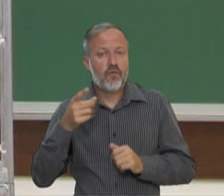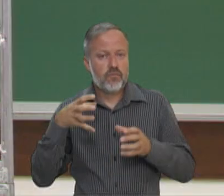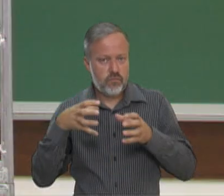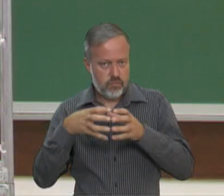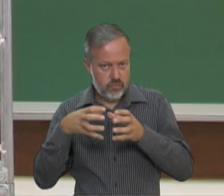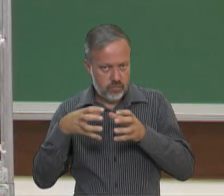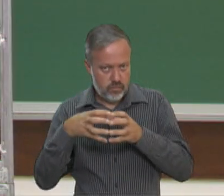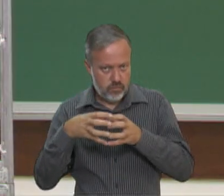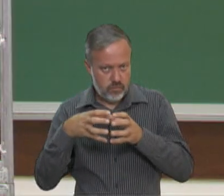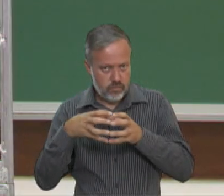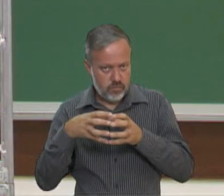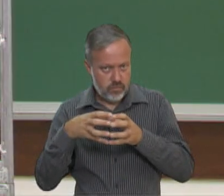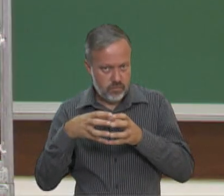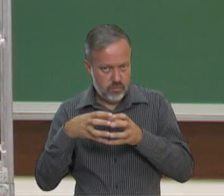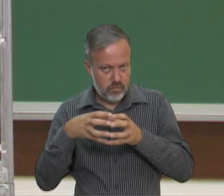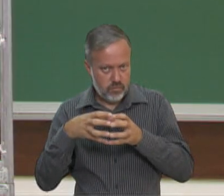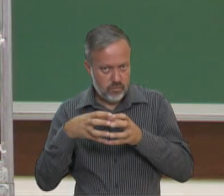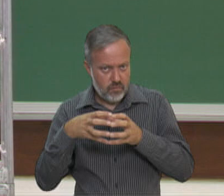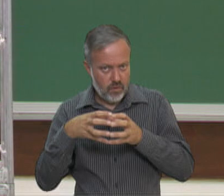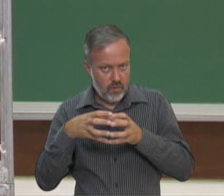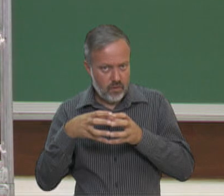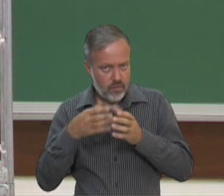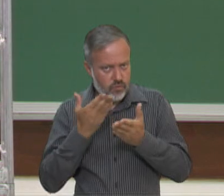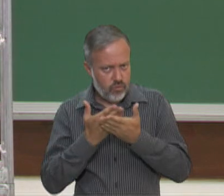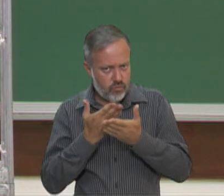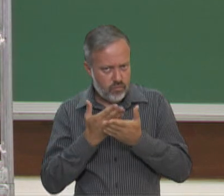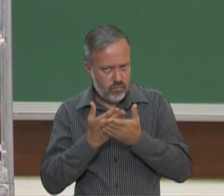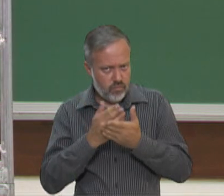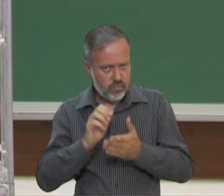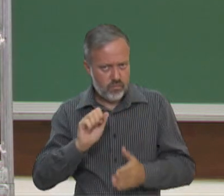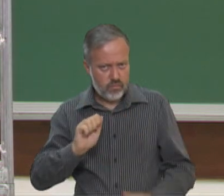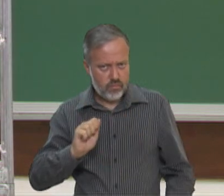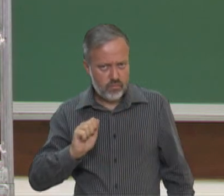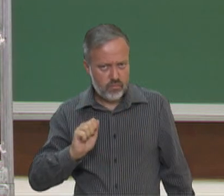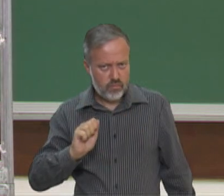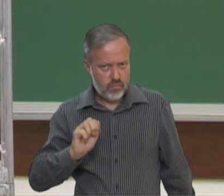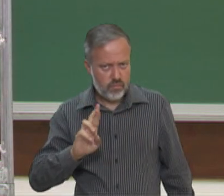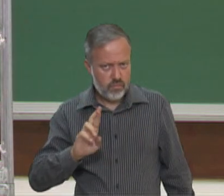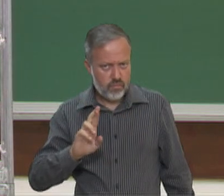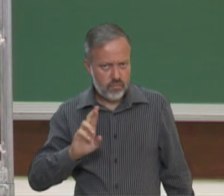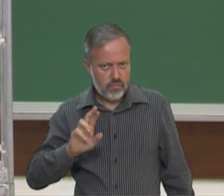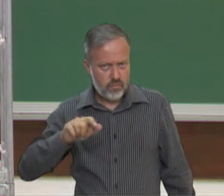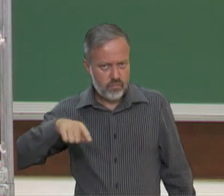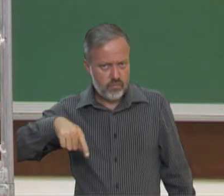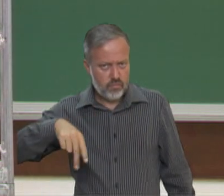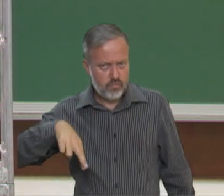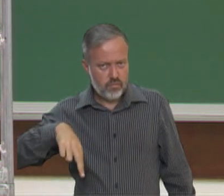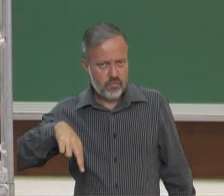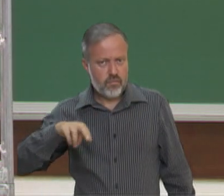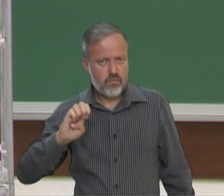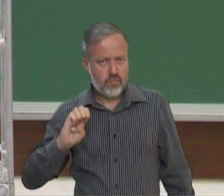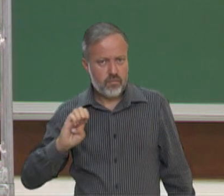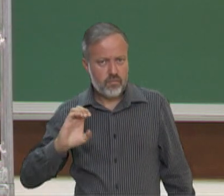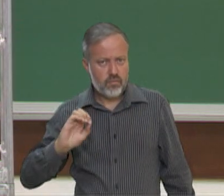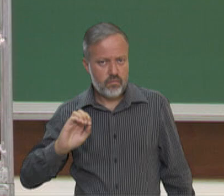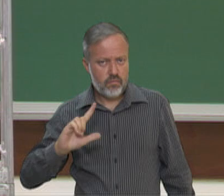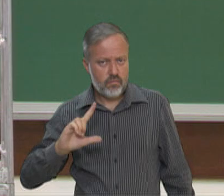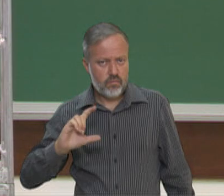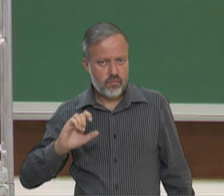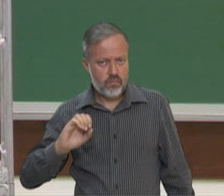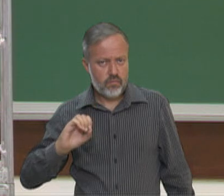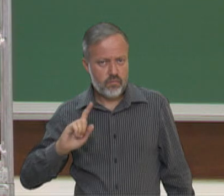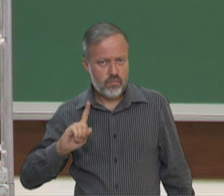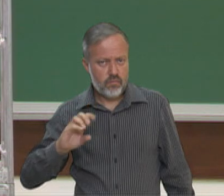de arqueólogos. Então, um grupo de arqueólogos é quem? São os personagens dessa notícia. Um grupo